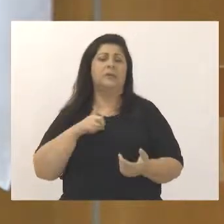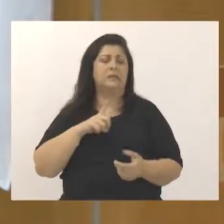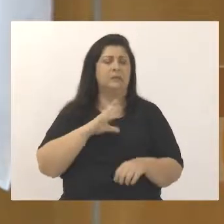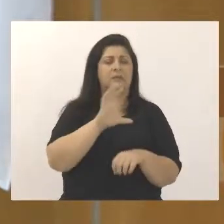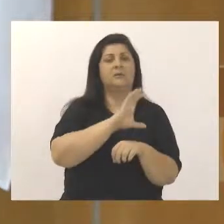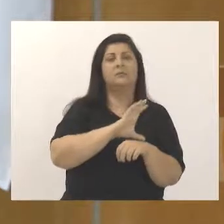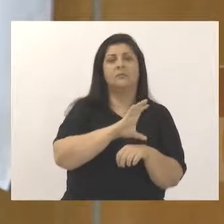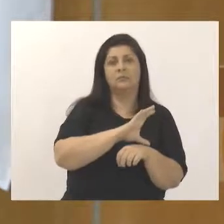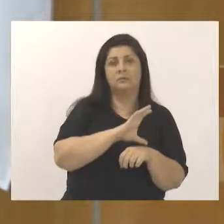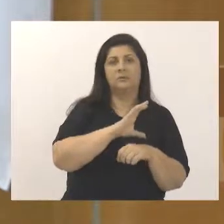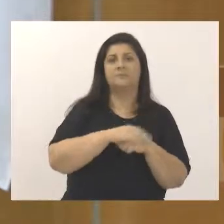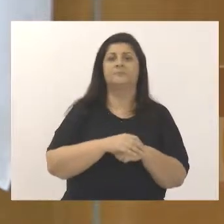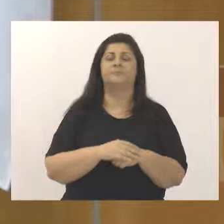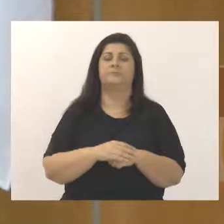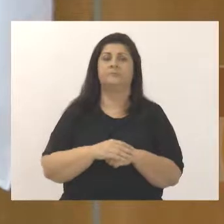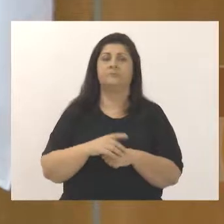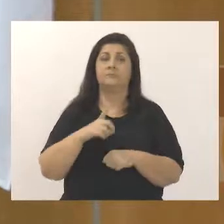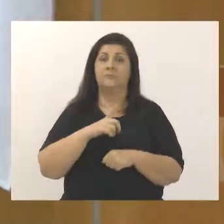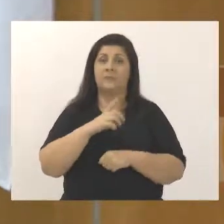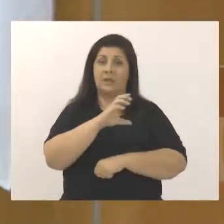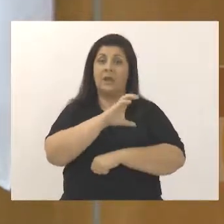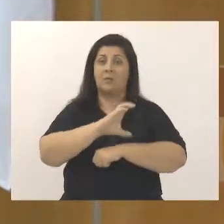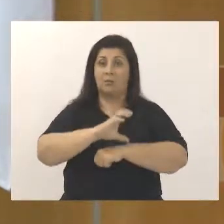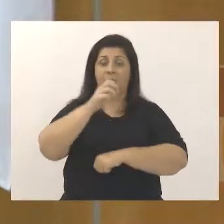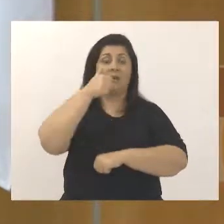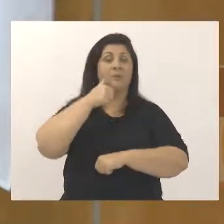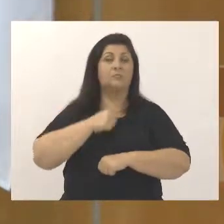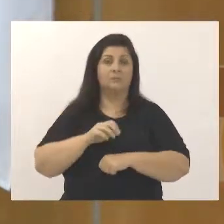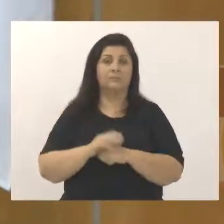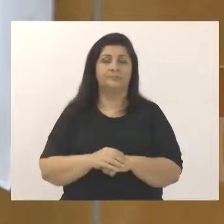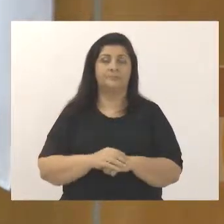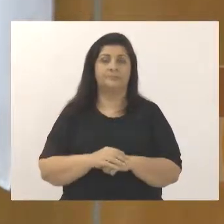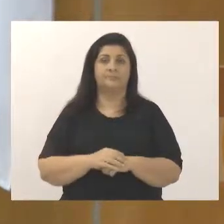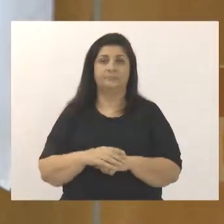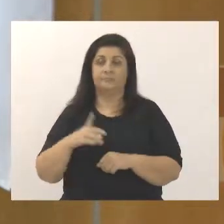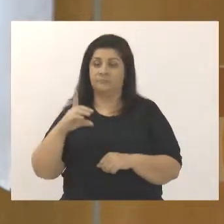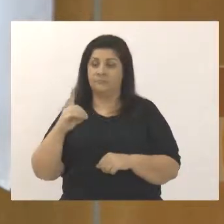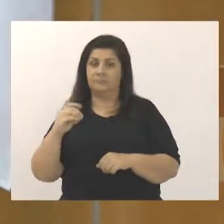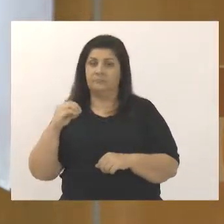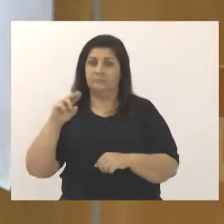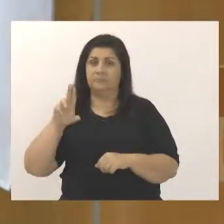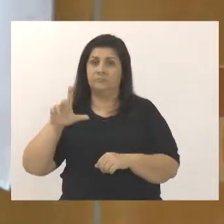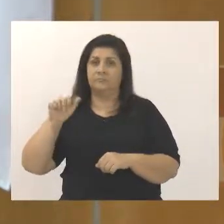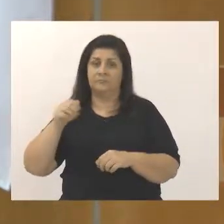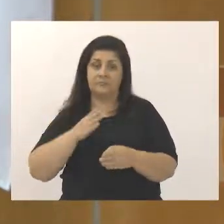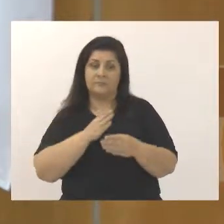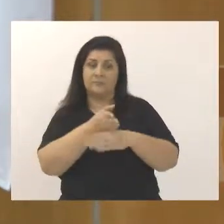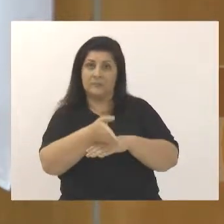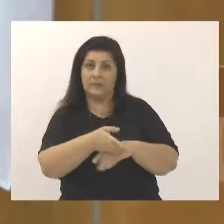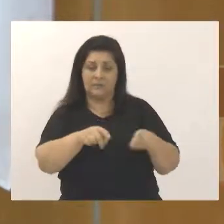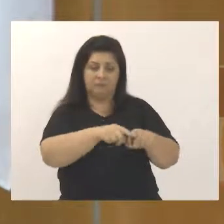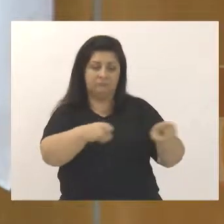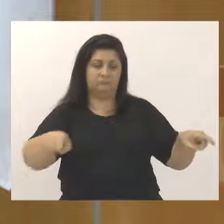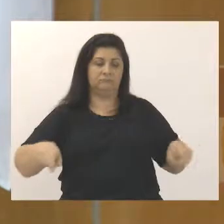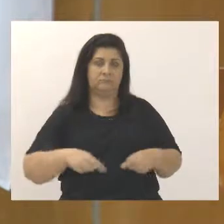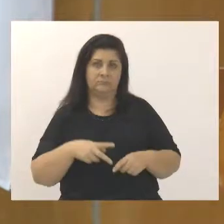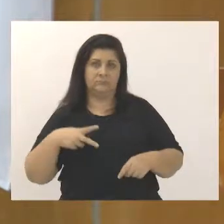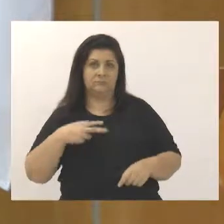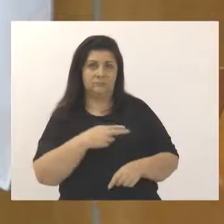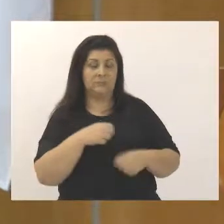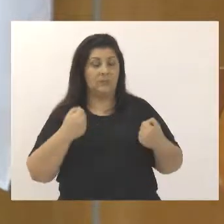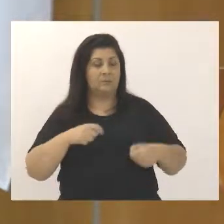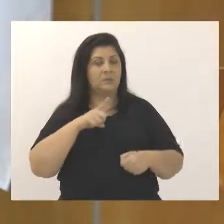coordenação, lá tem a coordenadora, e para a doula acompanhar no centro cirúrgico, vai ter o consentimento do